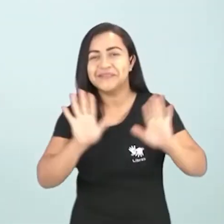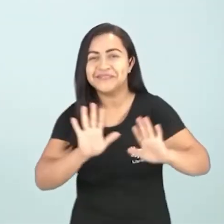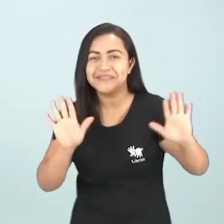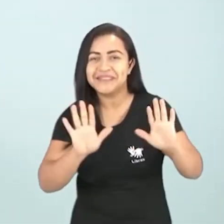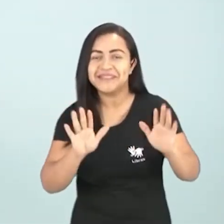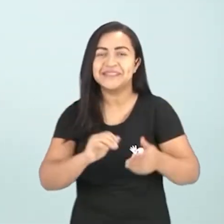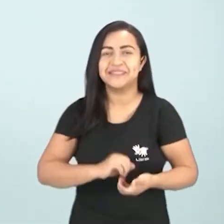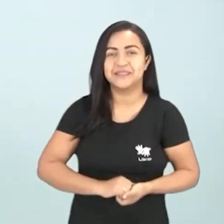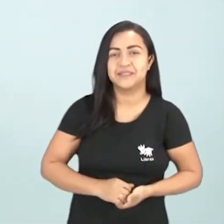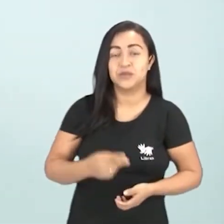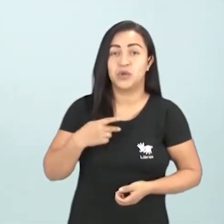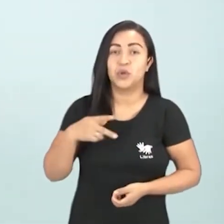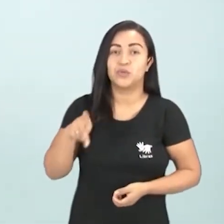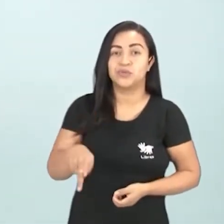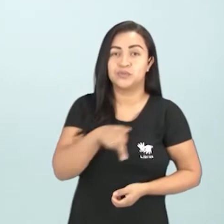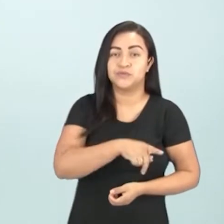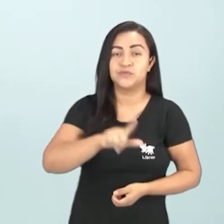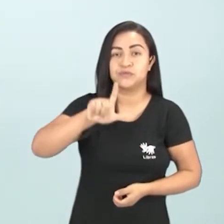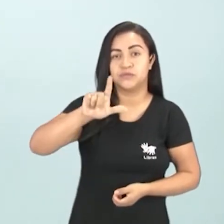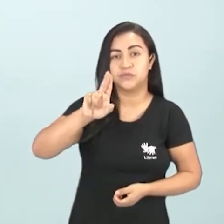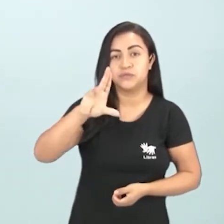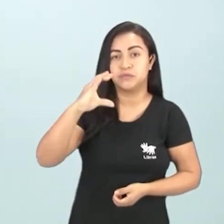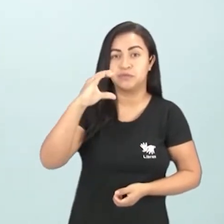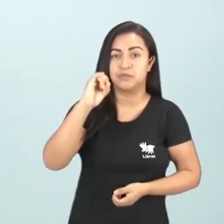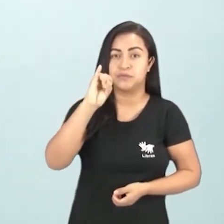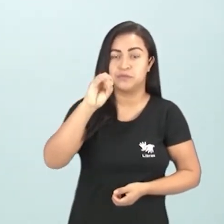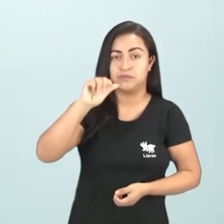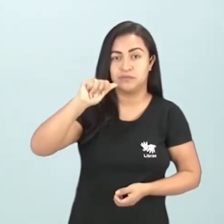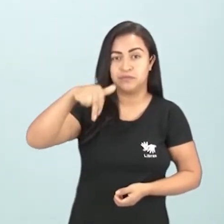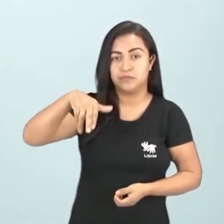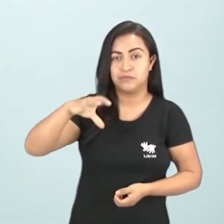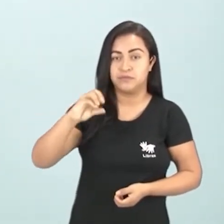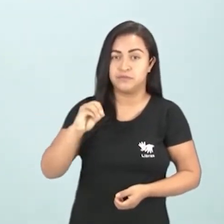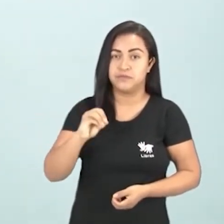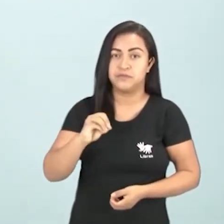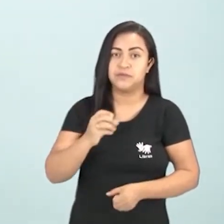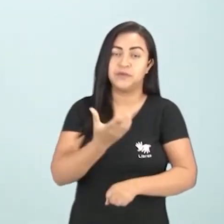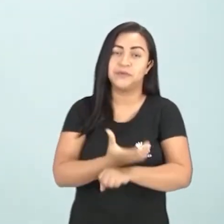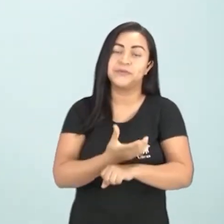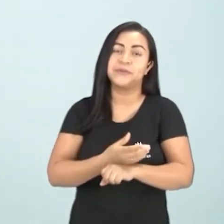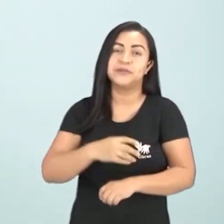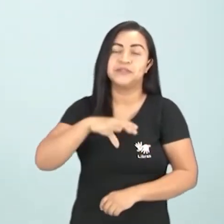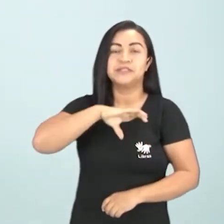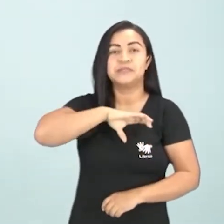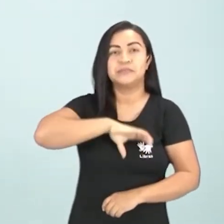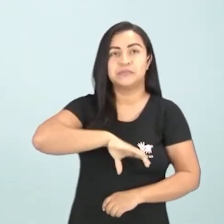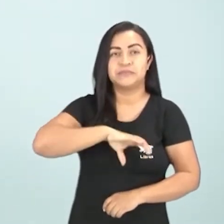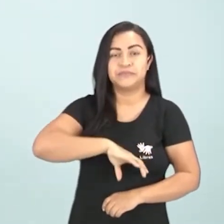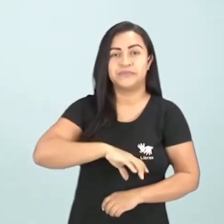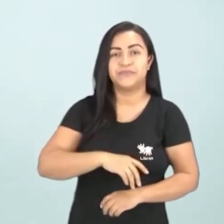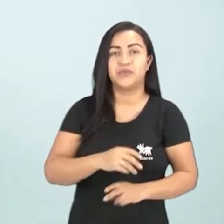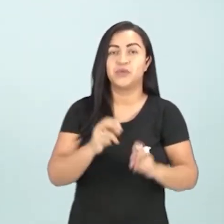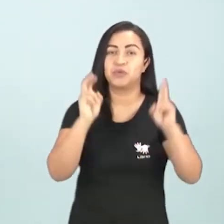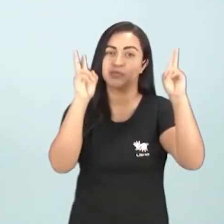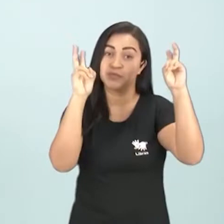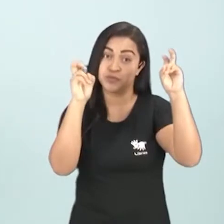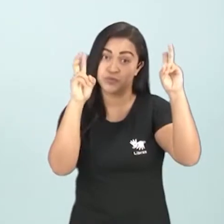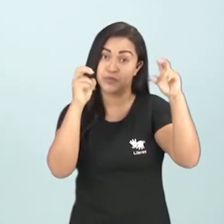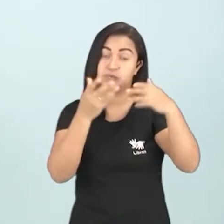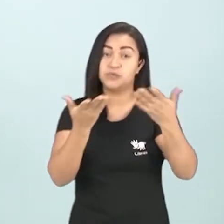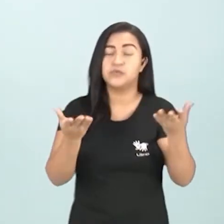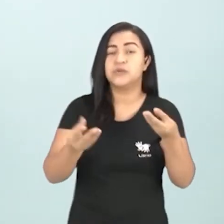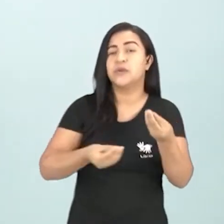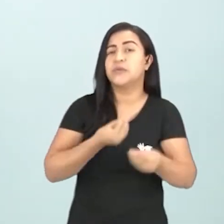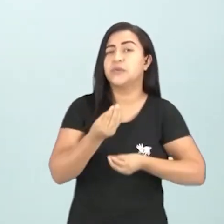Olá, eu sou o Luciano, professor Luciano, de língua portuguesa, e hoje nós vamos falar sobre como produzir